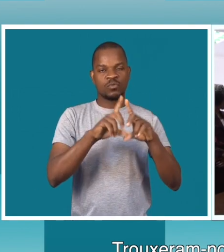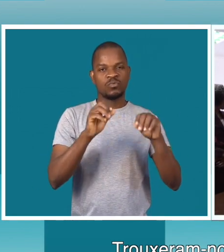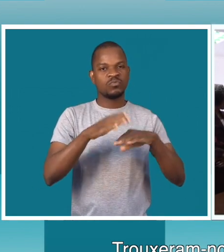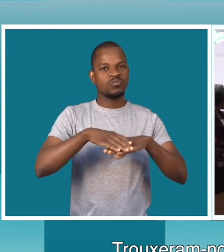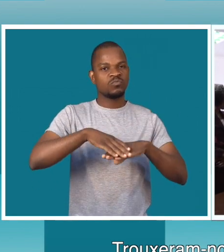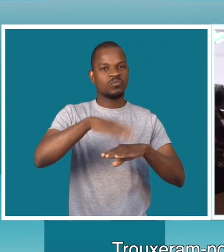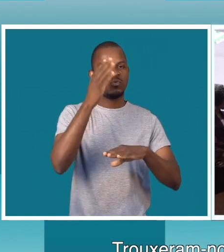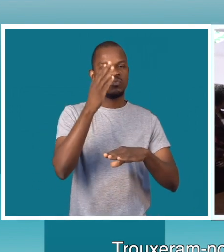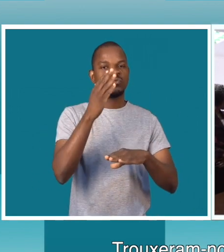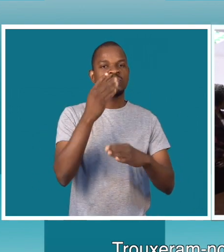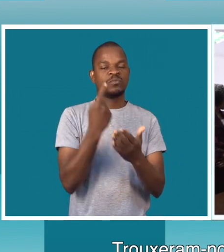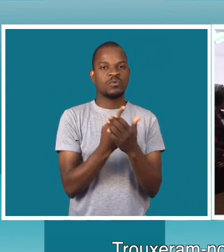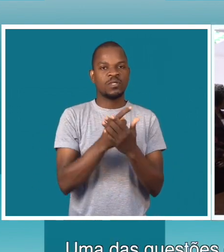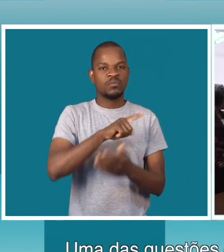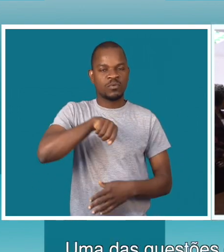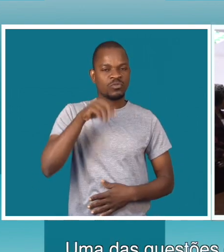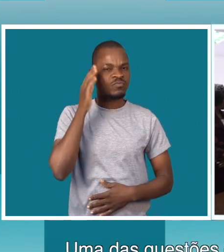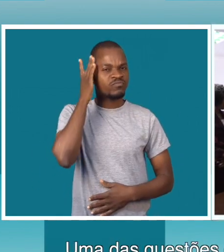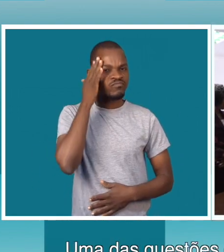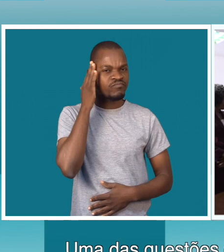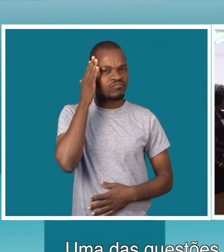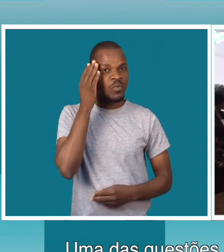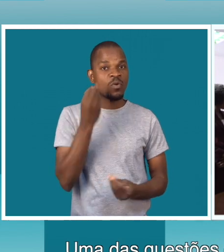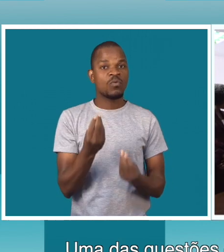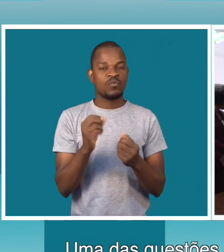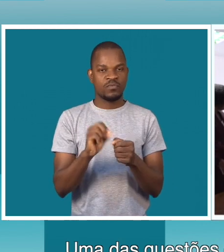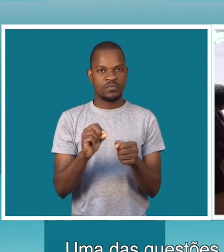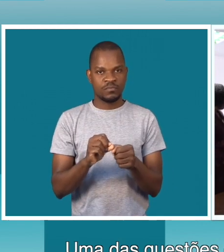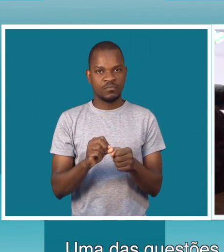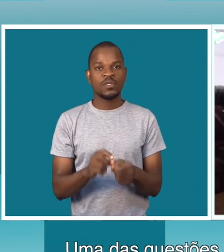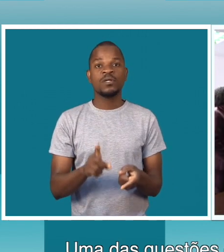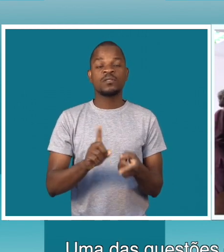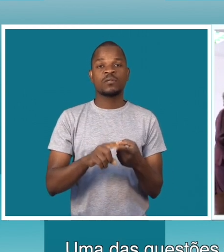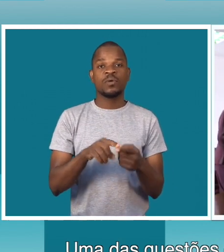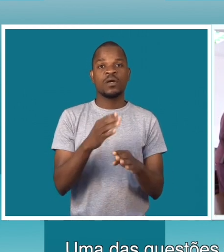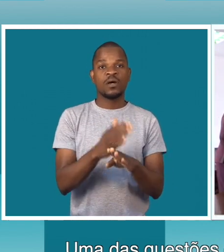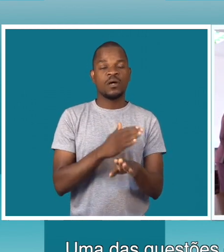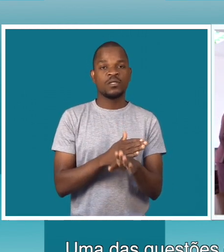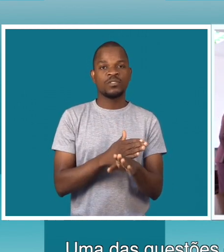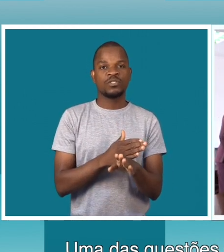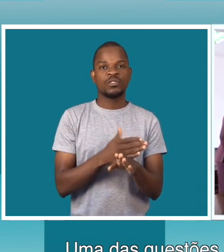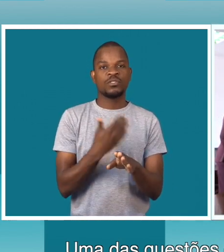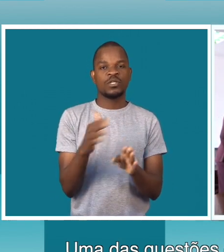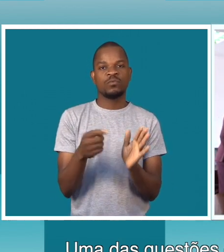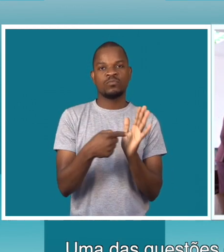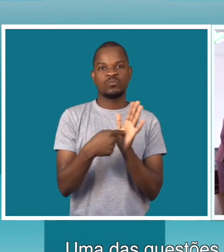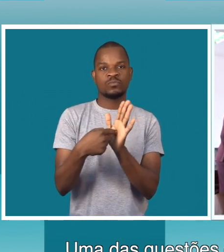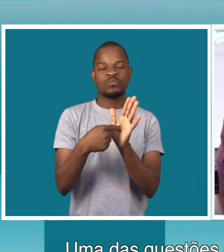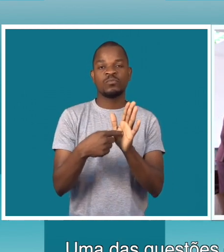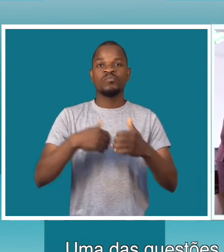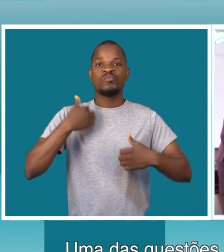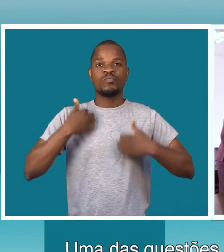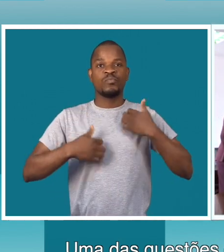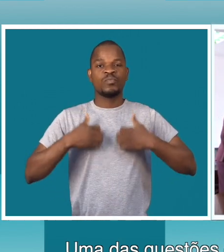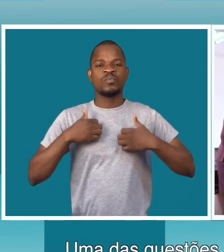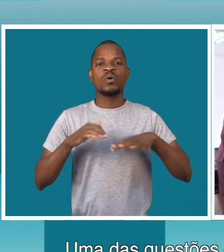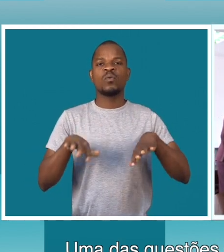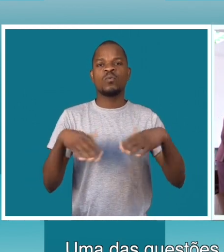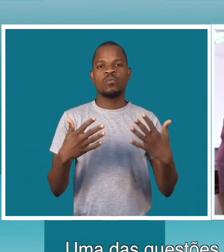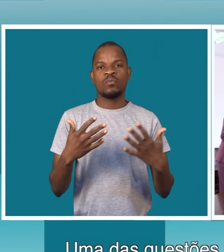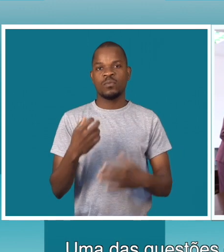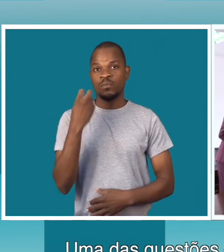por nossa parte uma das questões que colocava foi a necessidade que depois saber